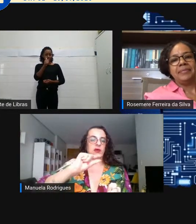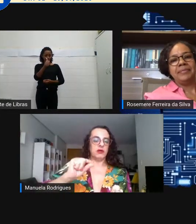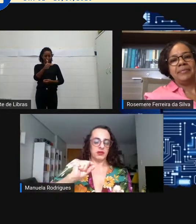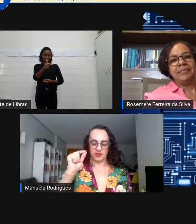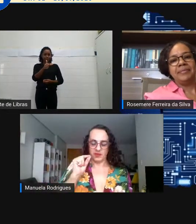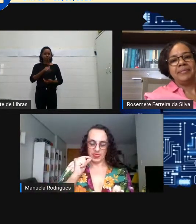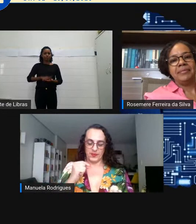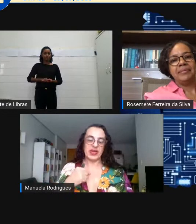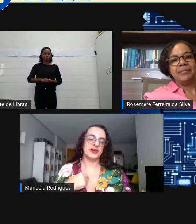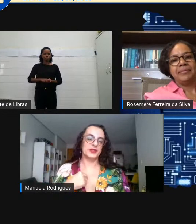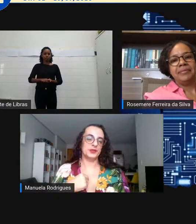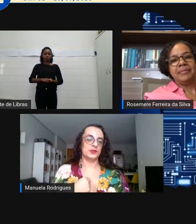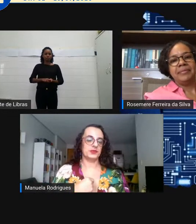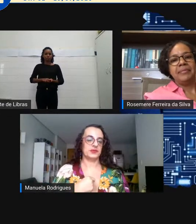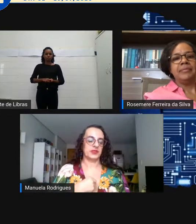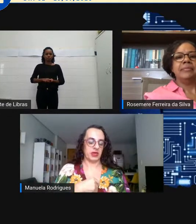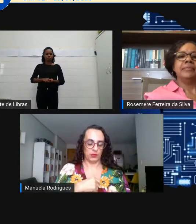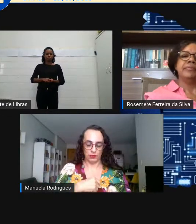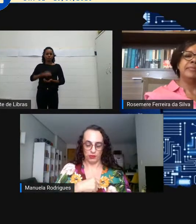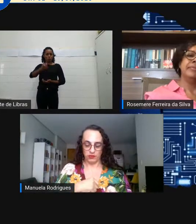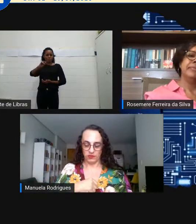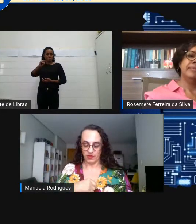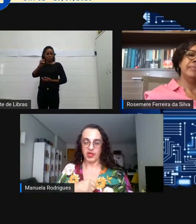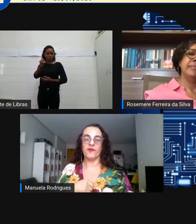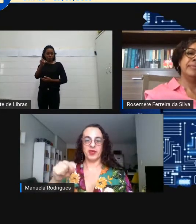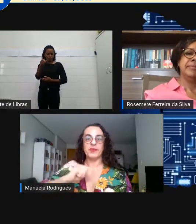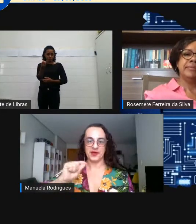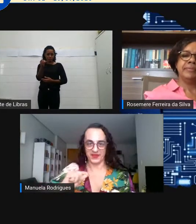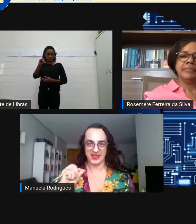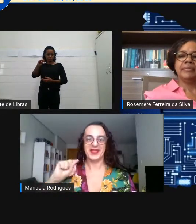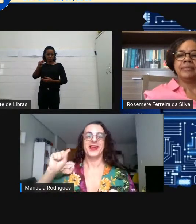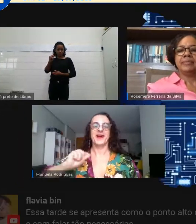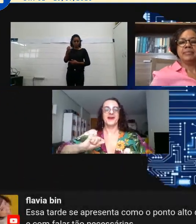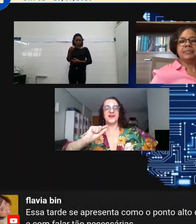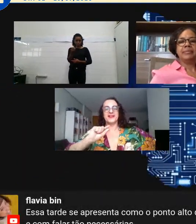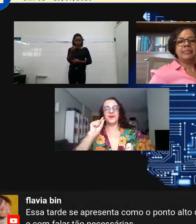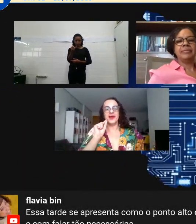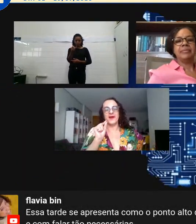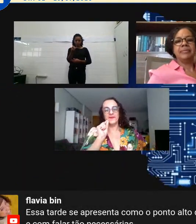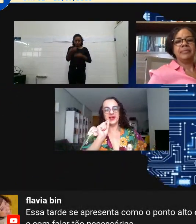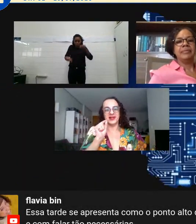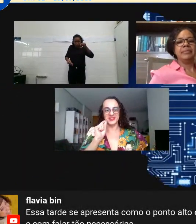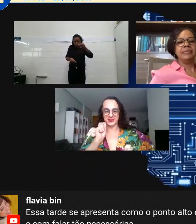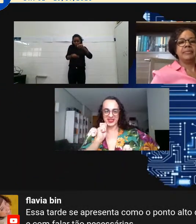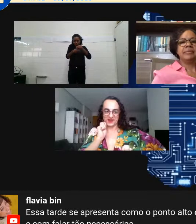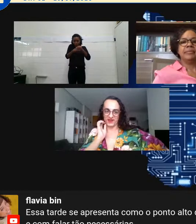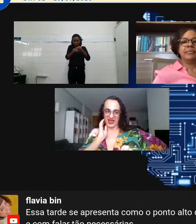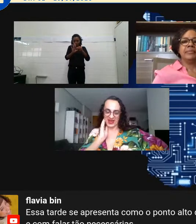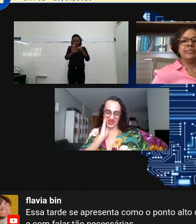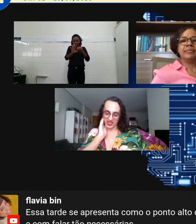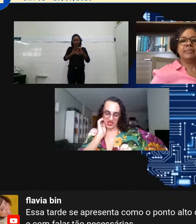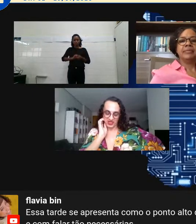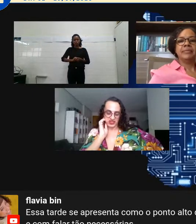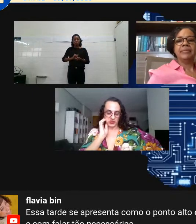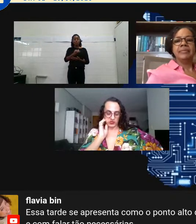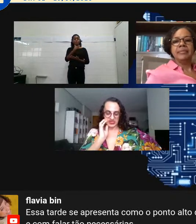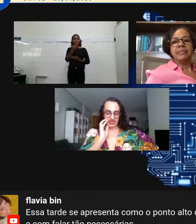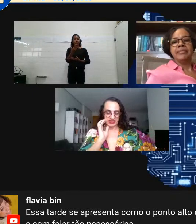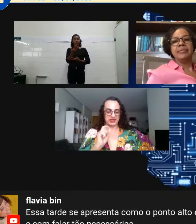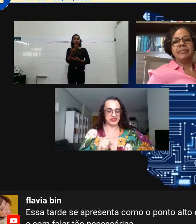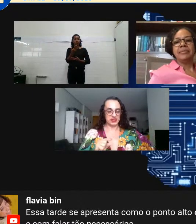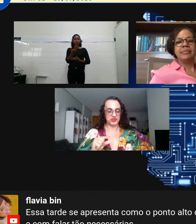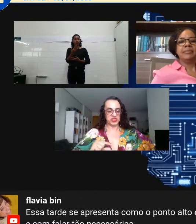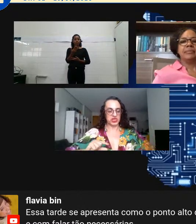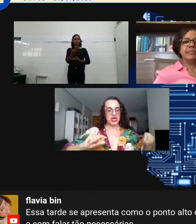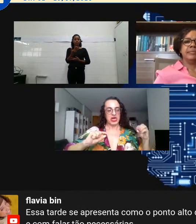E aí só pegando, né, eu vou ser breve, mas só para pegar um gancho, né, da fala de Rose,